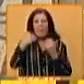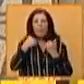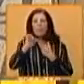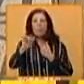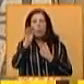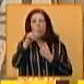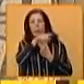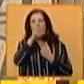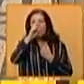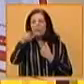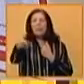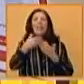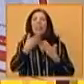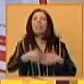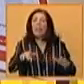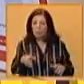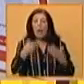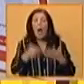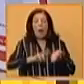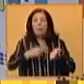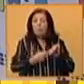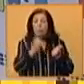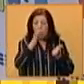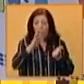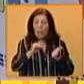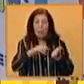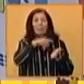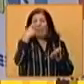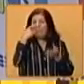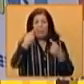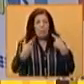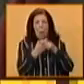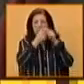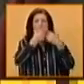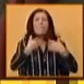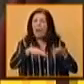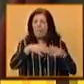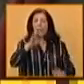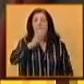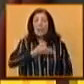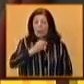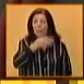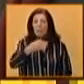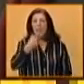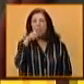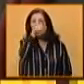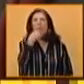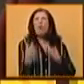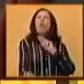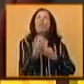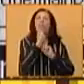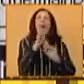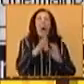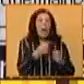caso o contribuinte autorize. A alteração ao IRS promete ser polémica. O CDS-PP diz que se trata de um ataque às